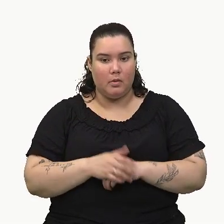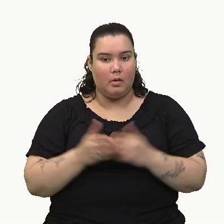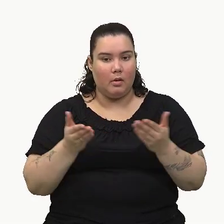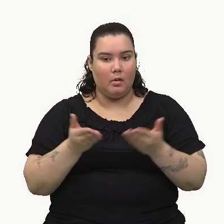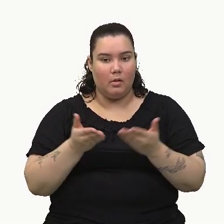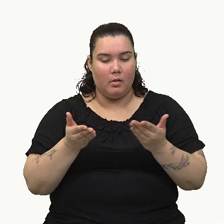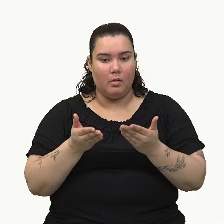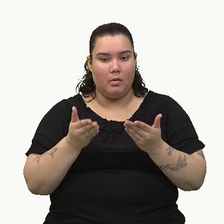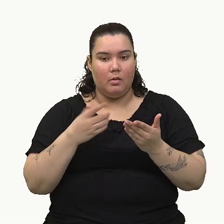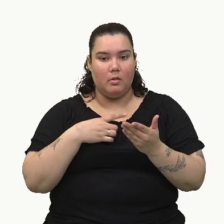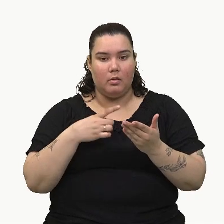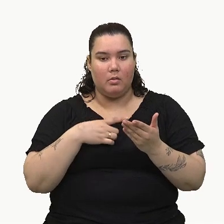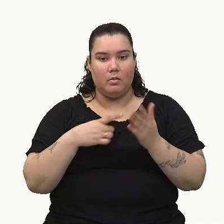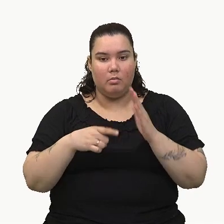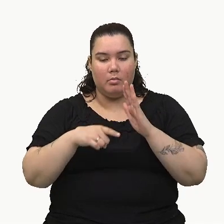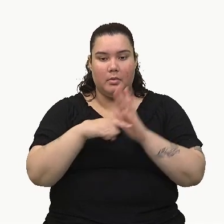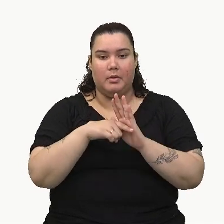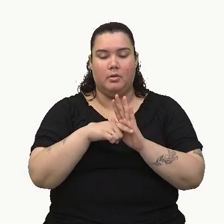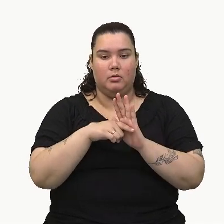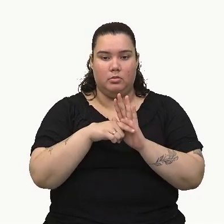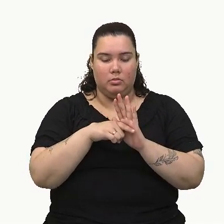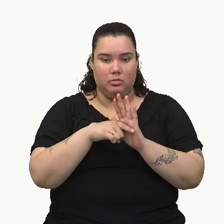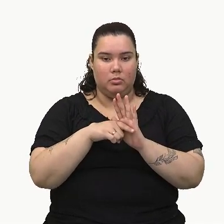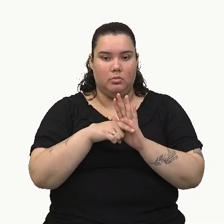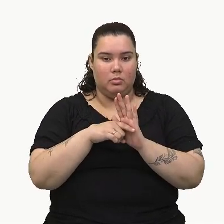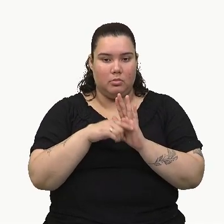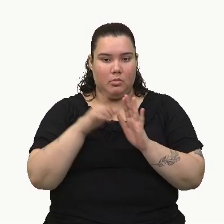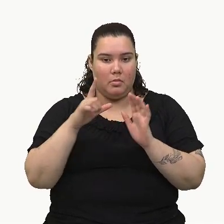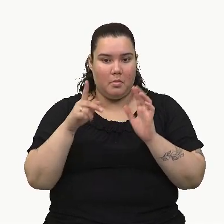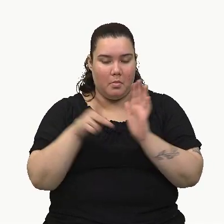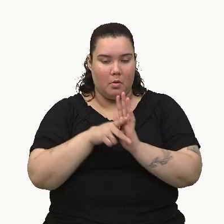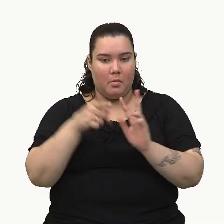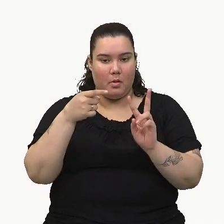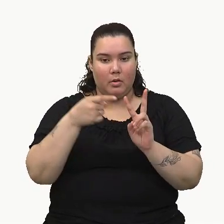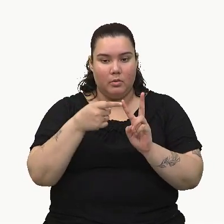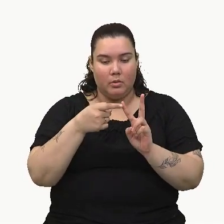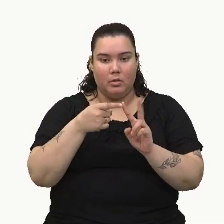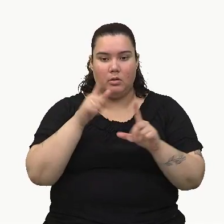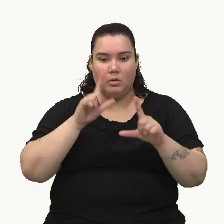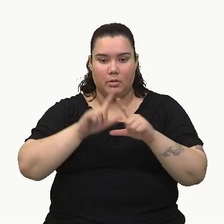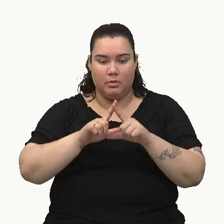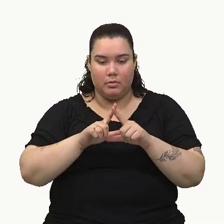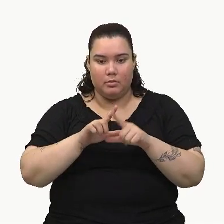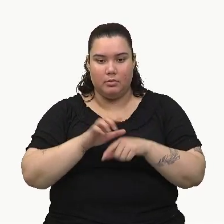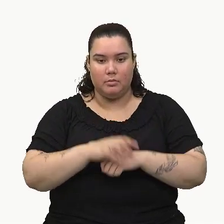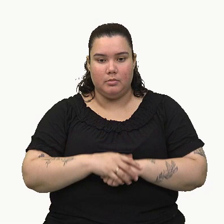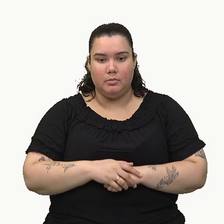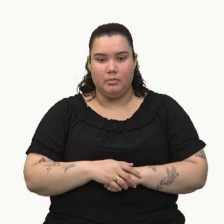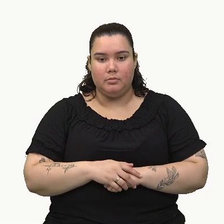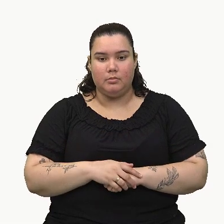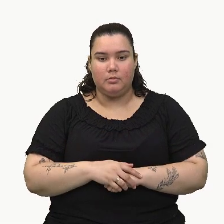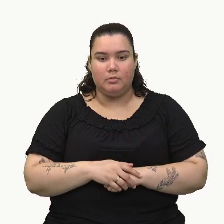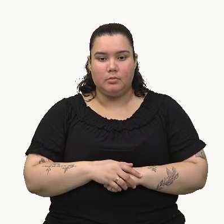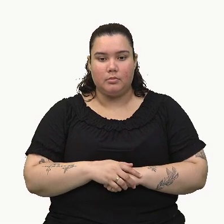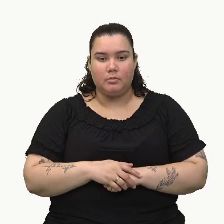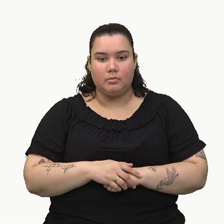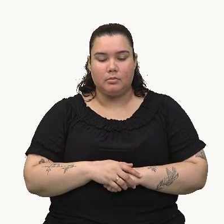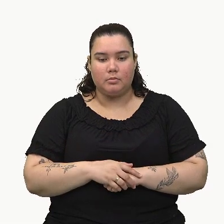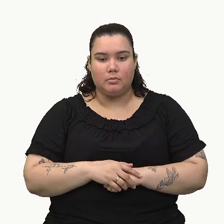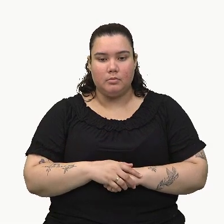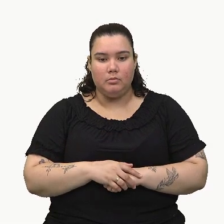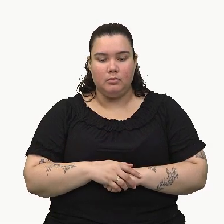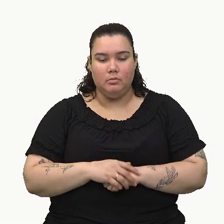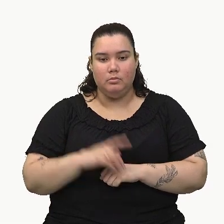agora eu vou subtrair da raiz quadrada de delta, tá bom? Vamos fazer aqui para baixo. Então, eu vou